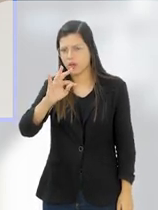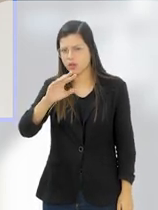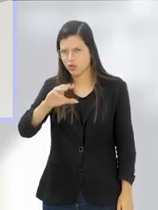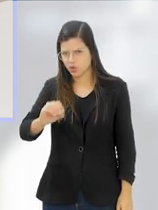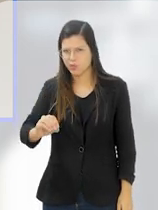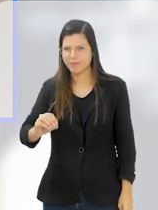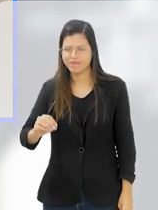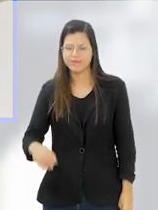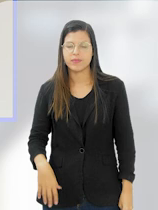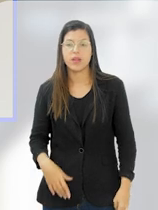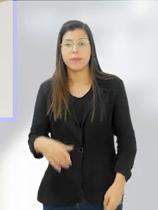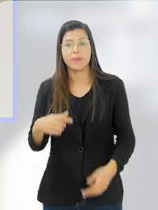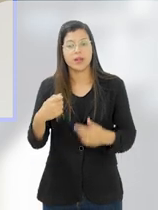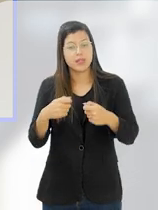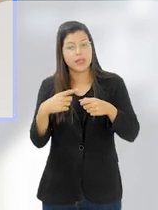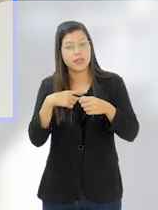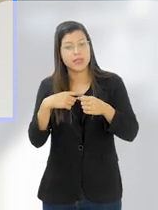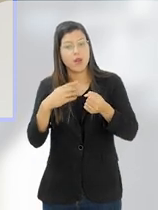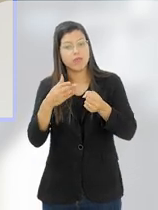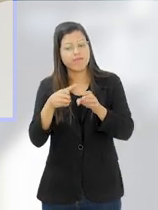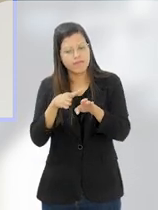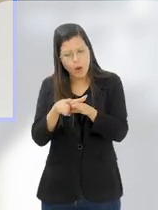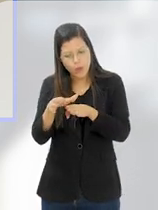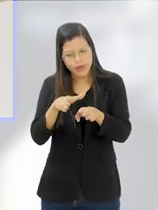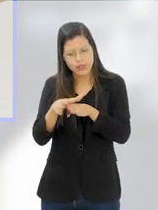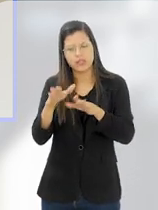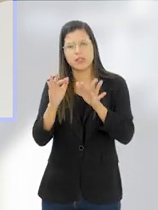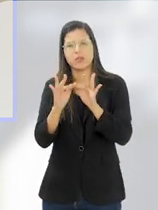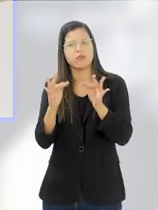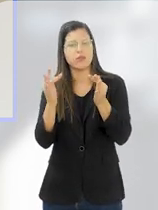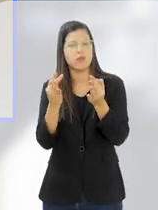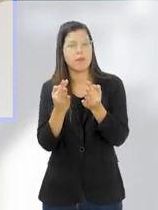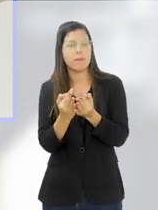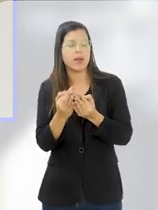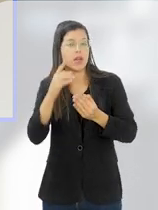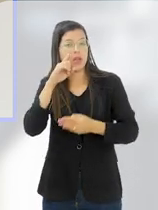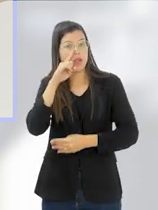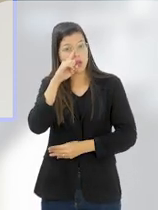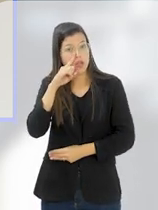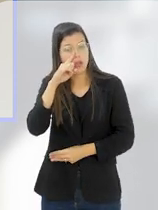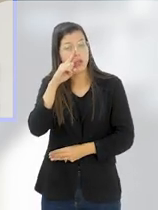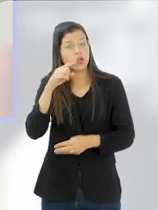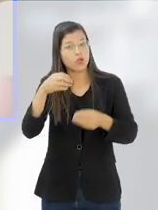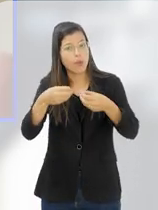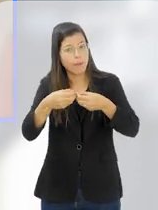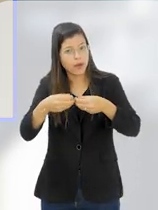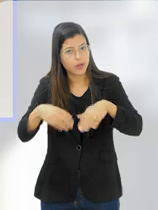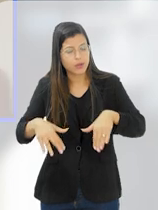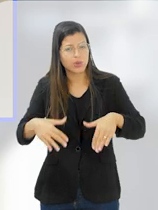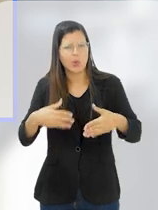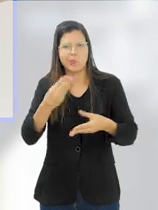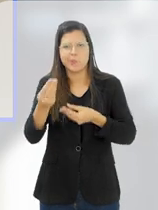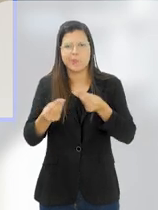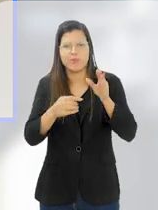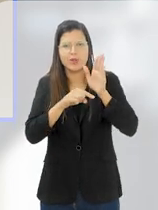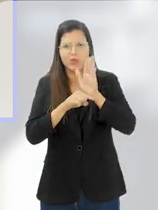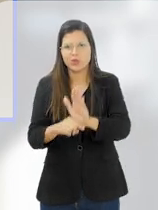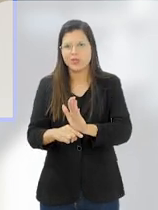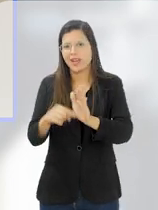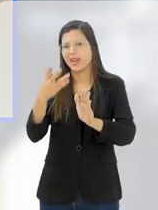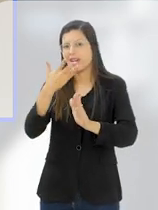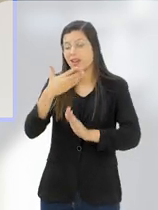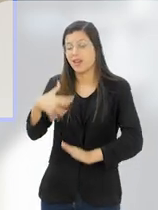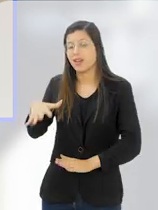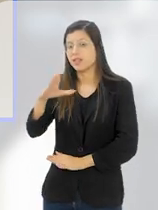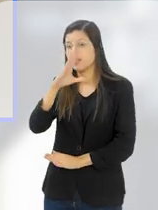uma necessidade de orientação das famílias sobre os riscos que isso incorre, sobre como ajudar crianças e adolescentes